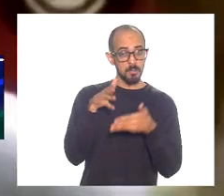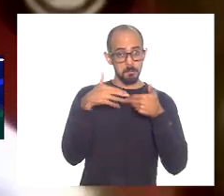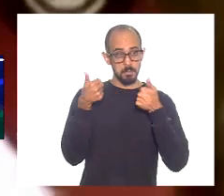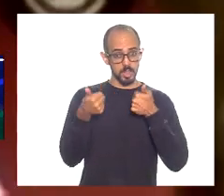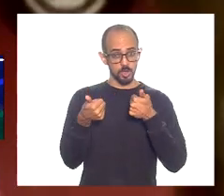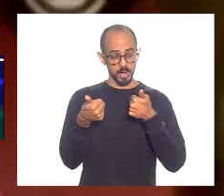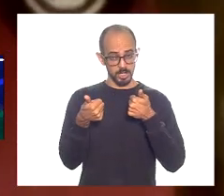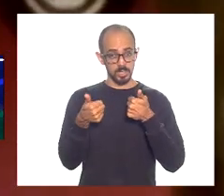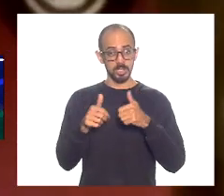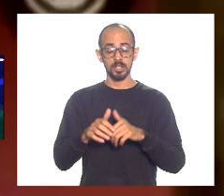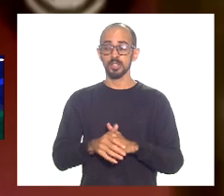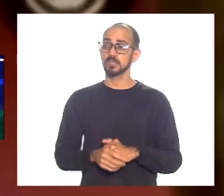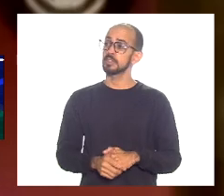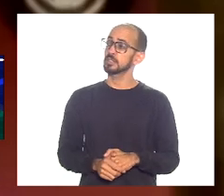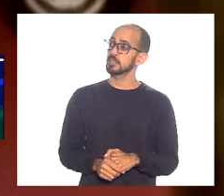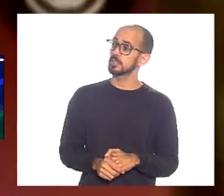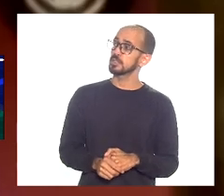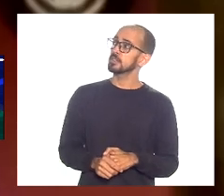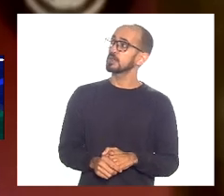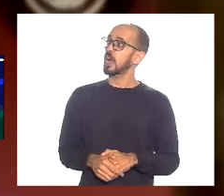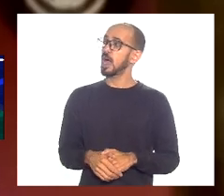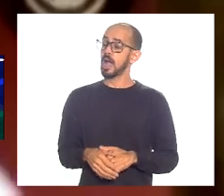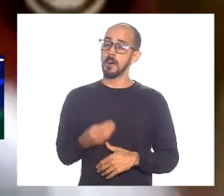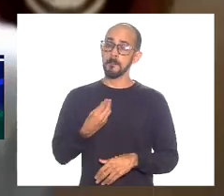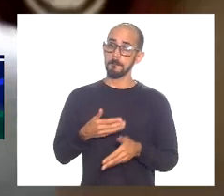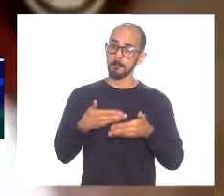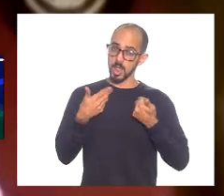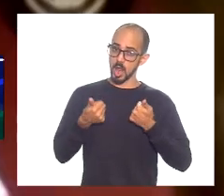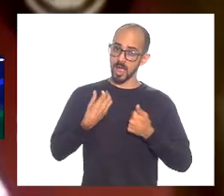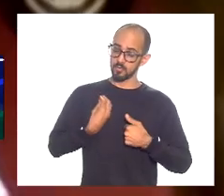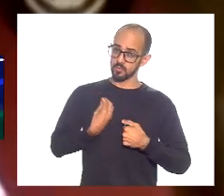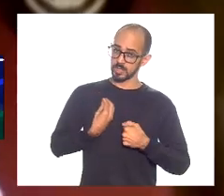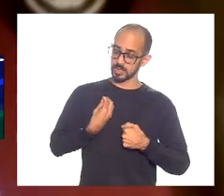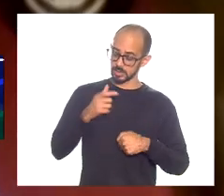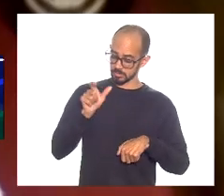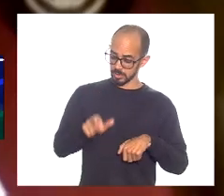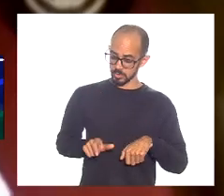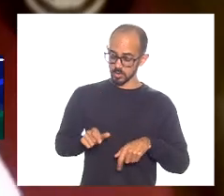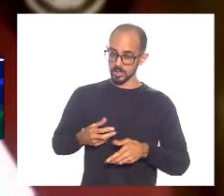nas condições de vida das pessoas, tem regredido há